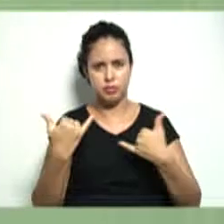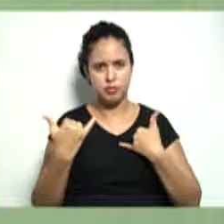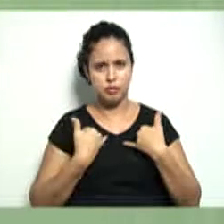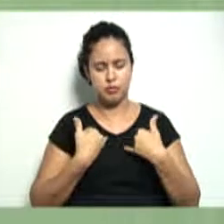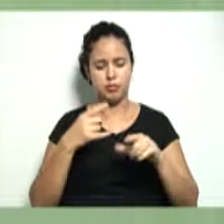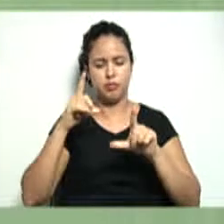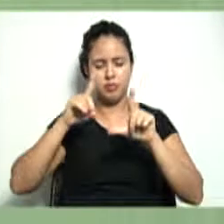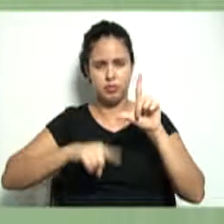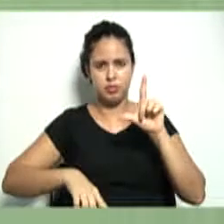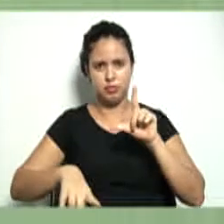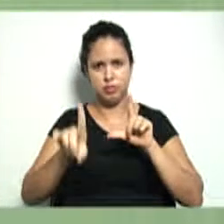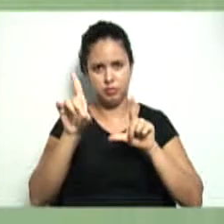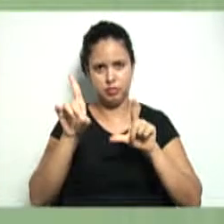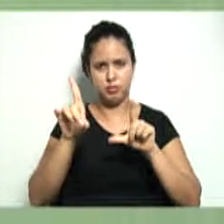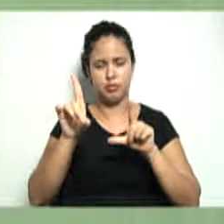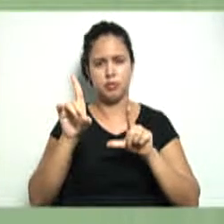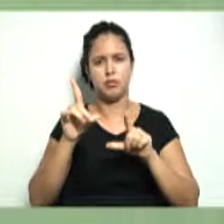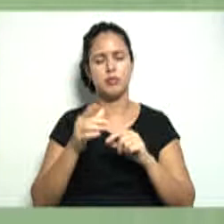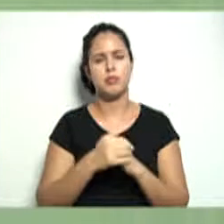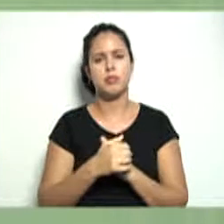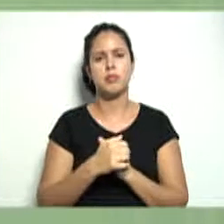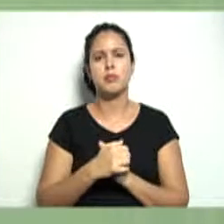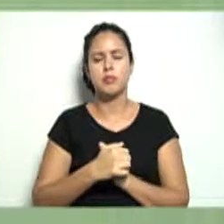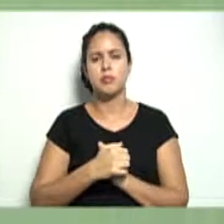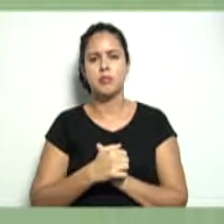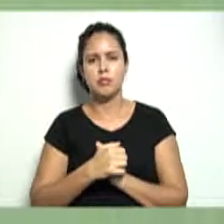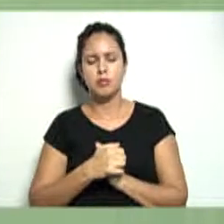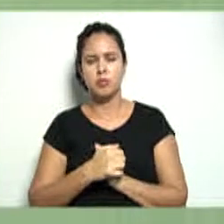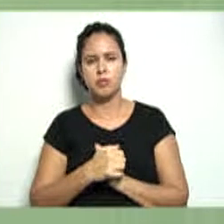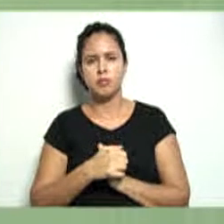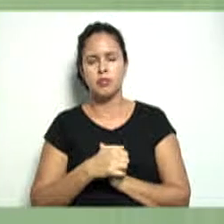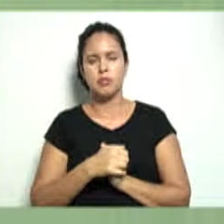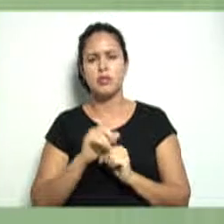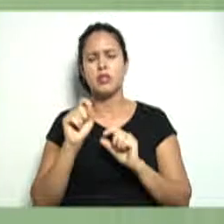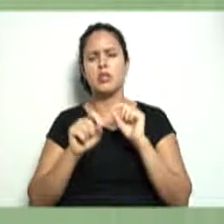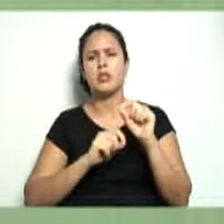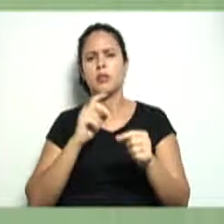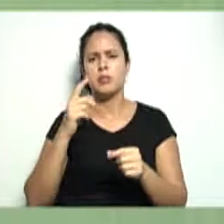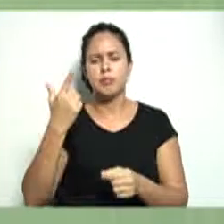D. Deixa eu ver quem mais acertou aqui.